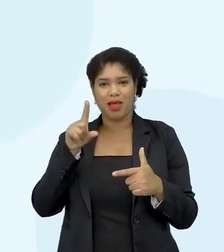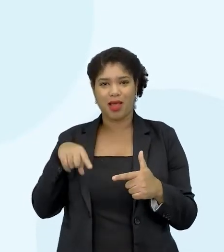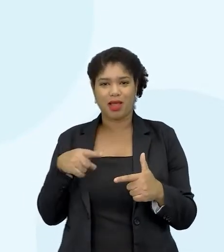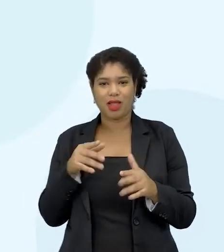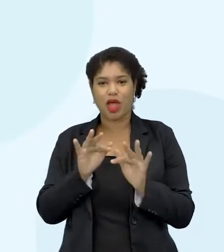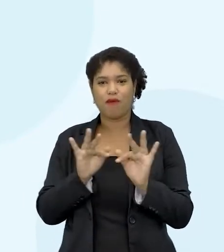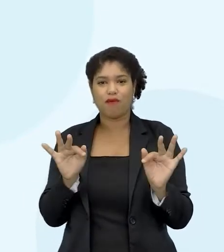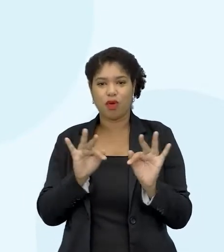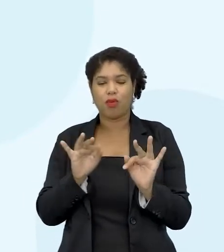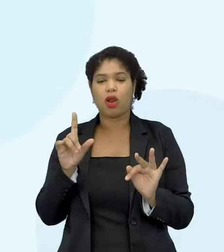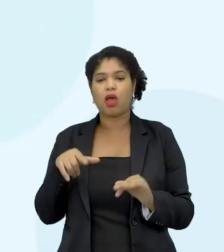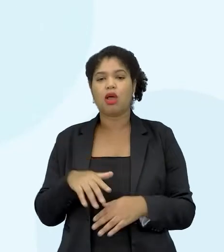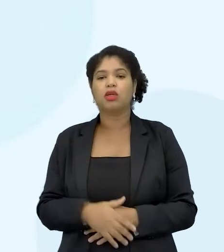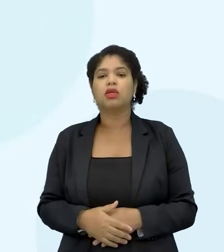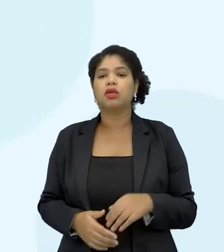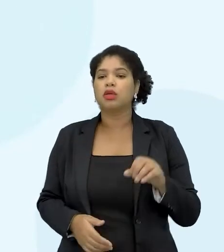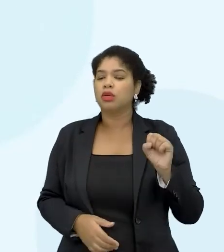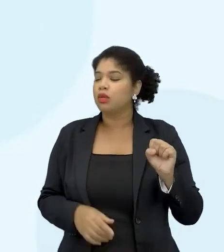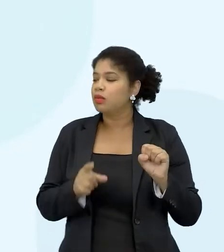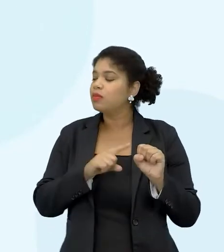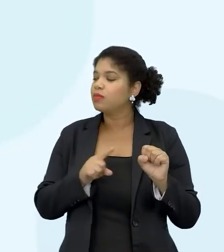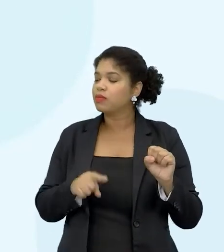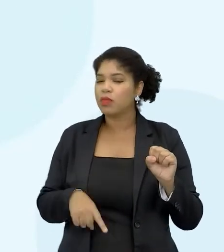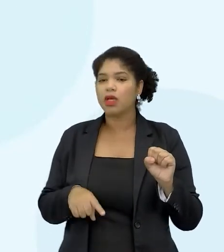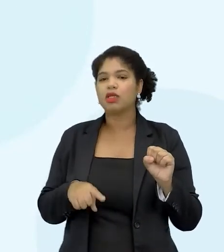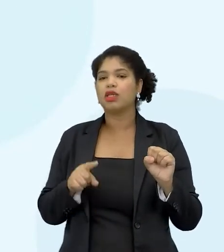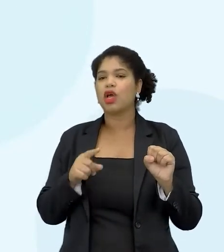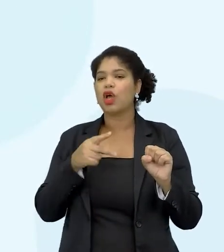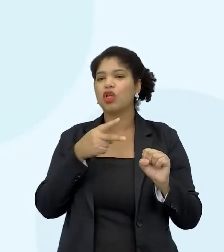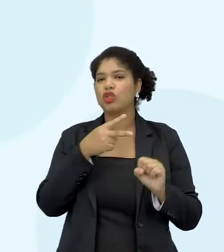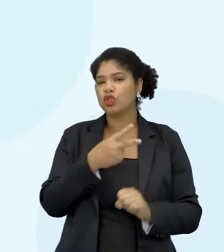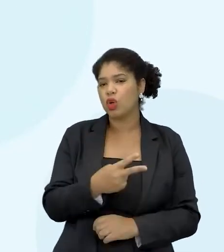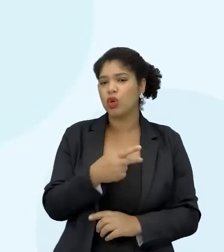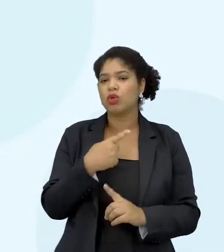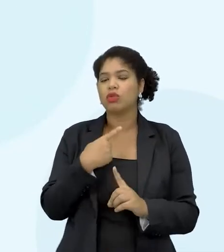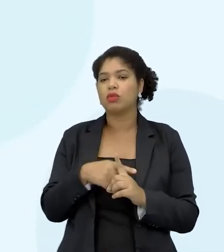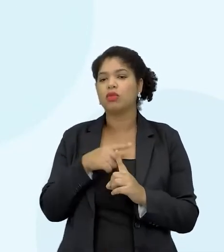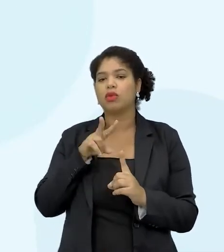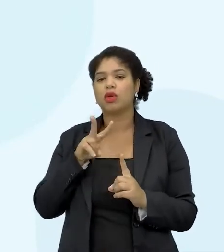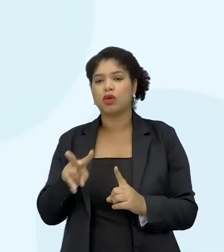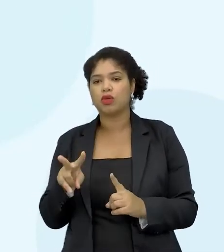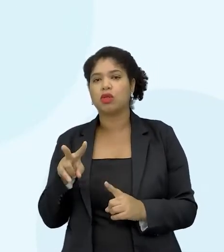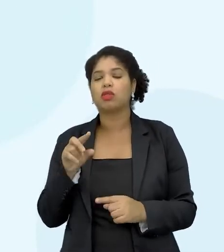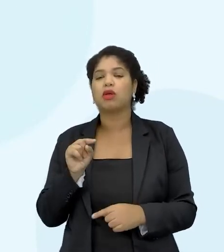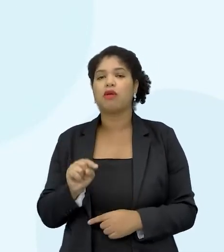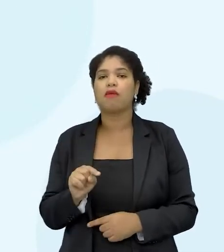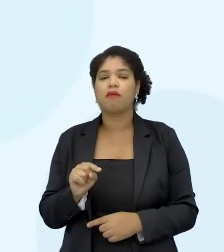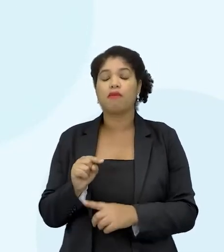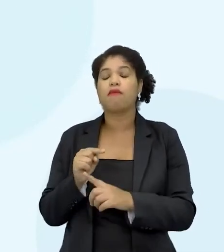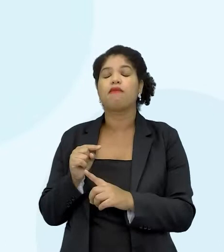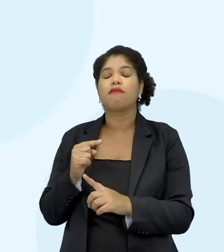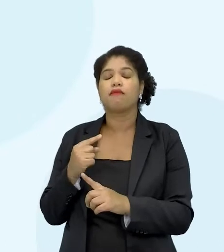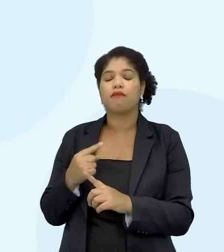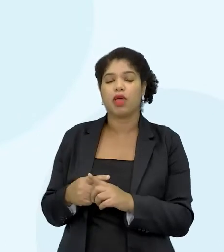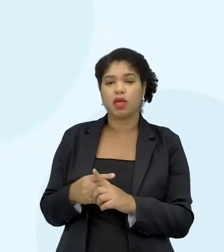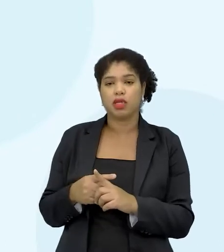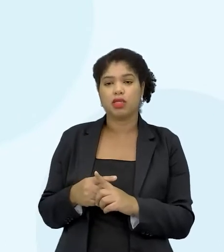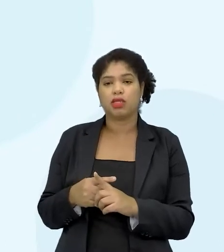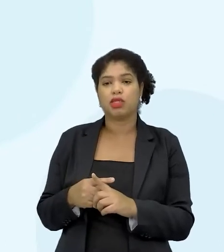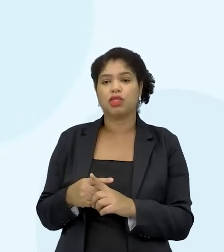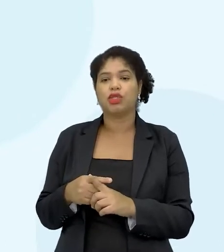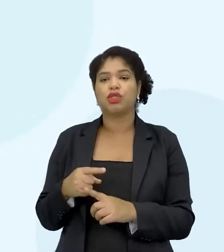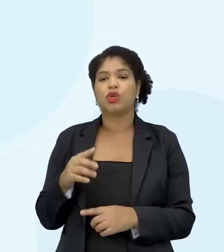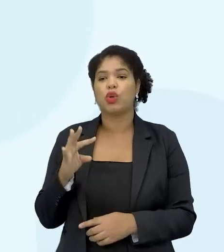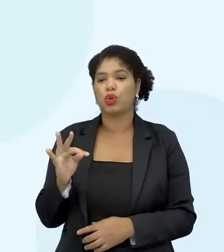ó, espaço igual, sei lá, posição 2, mais a velocidade vezes o tempo. Essa velocidade aqui, ó, não